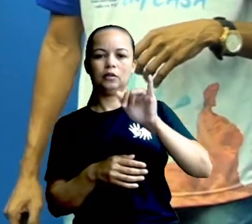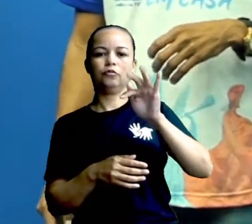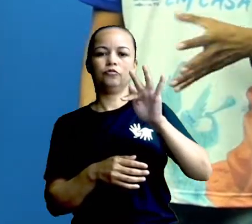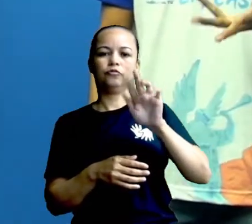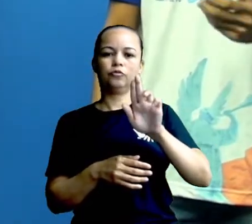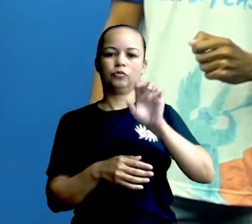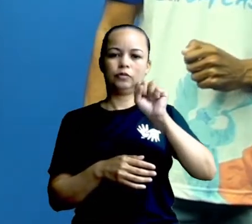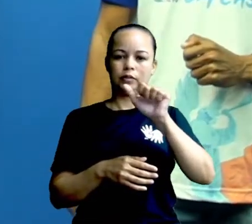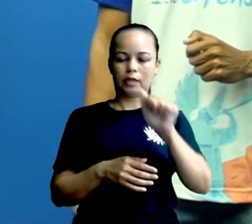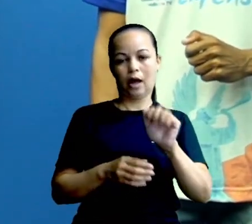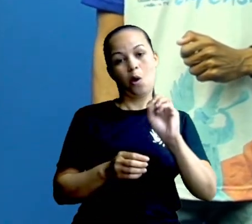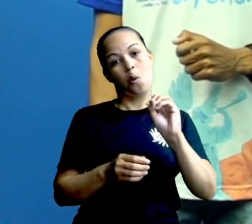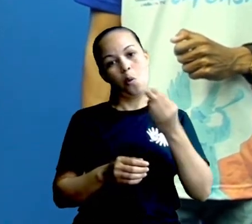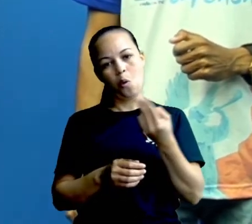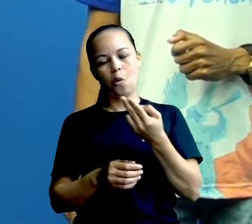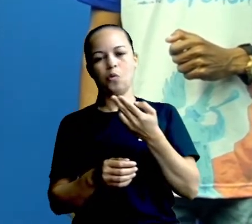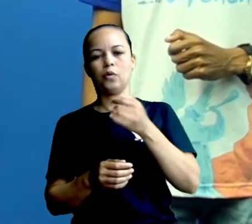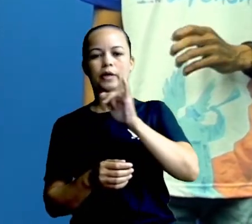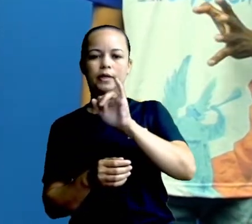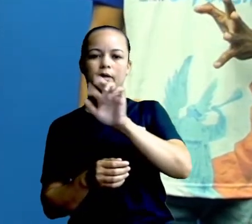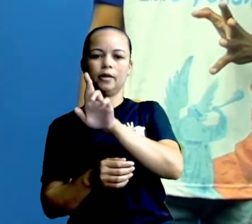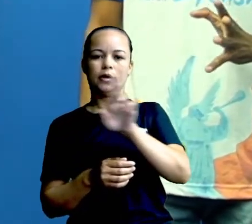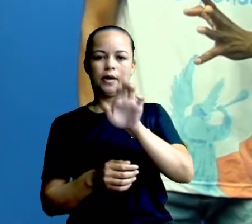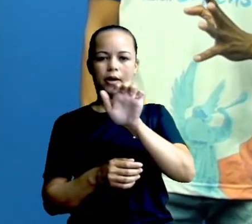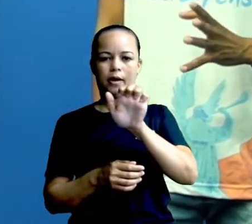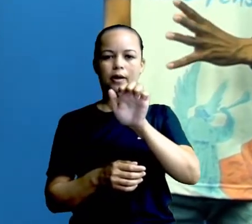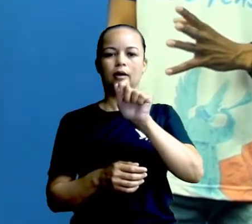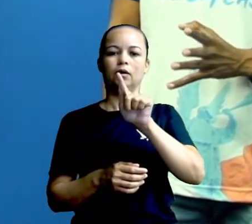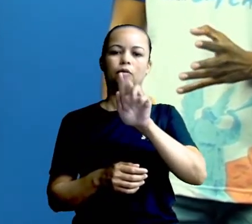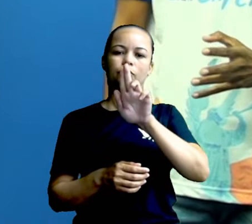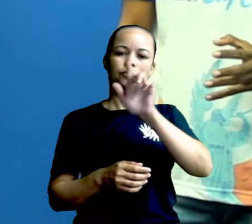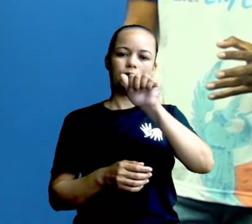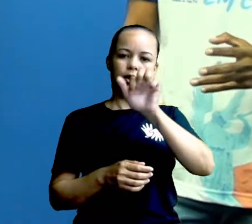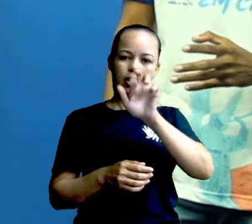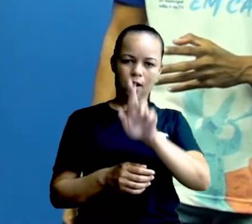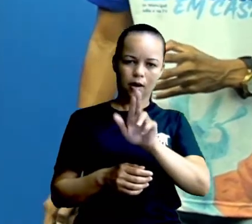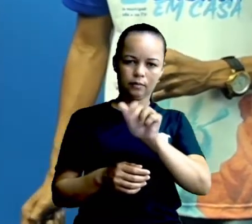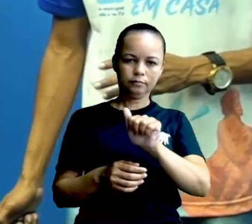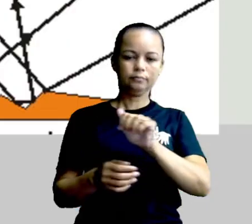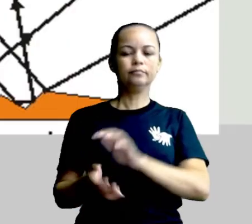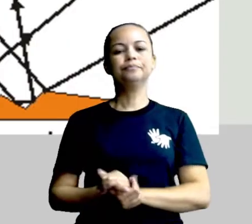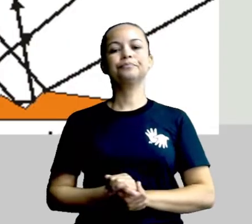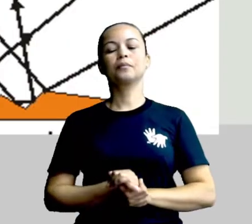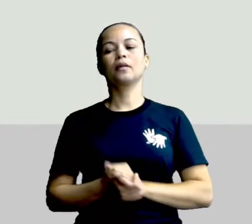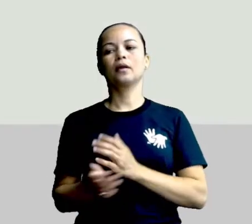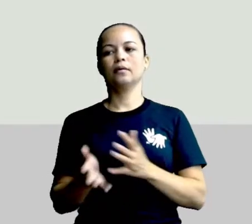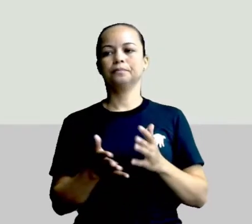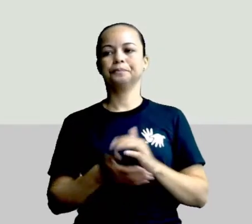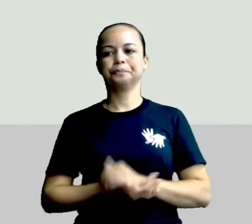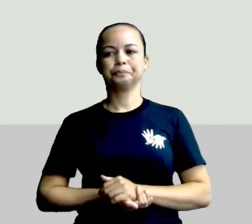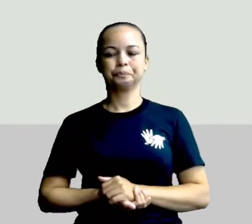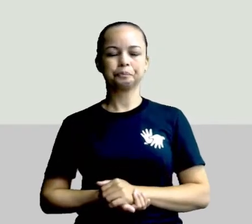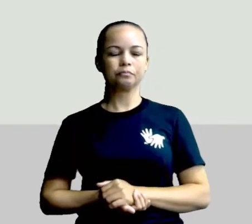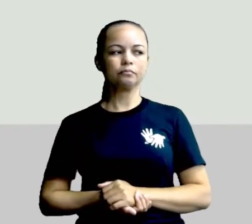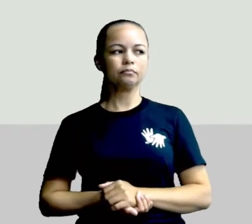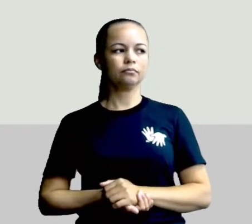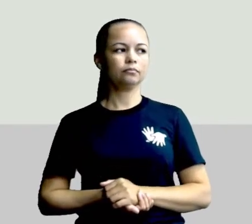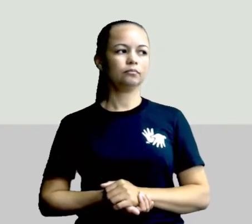difusa ou irregular. Não é difícil, né? Entender isso daí. Vamos lá, seguindo aqui.